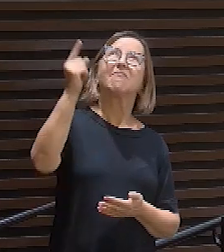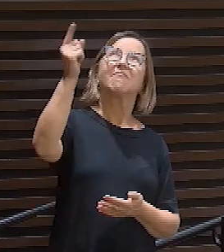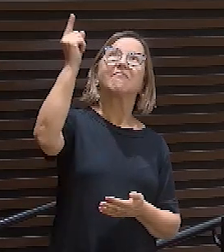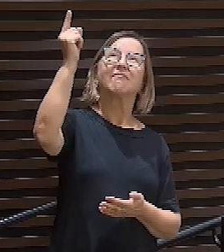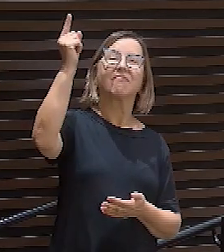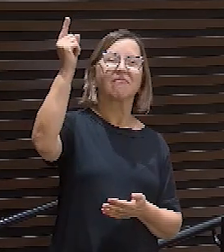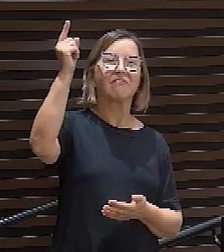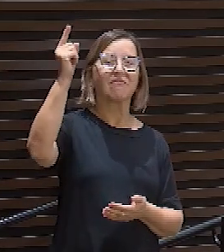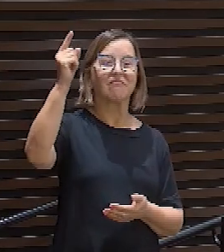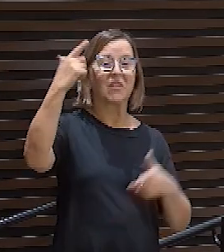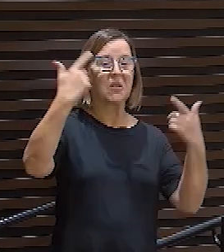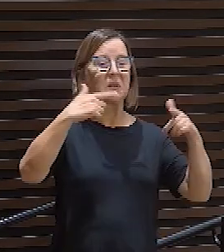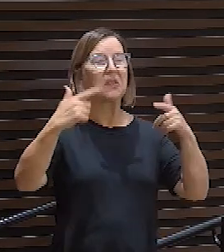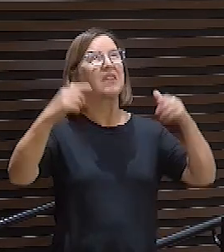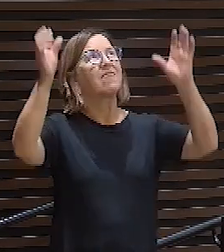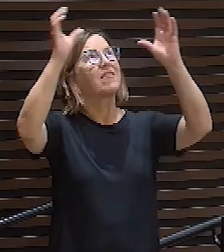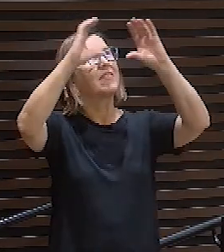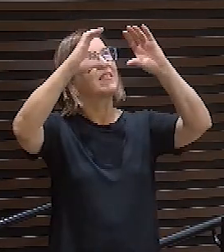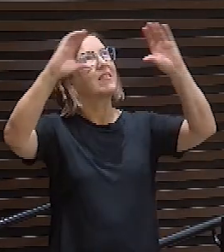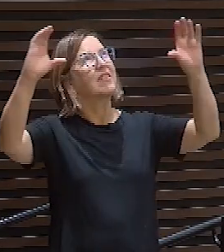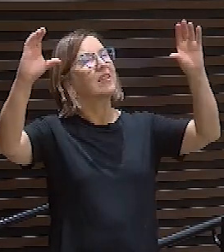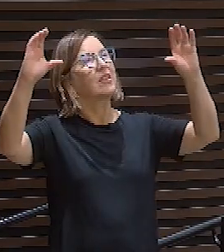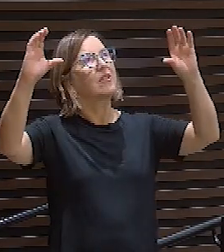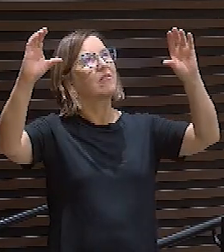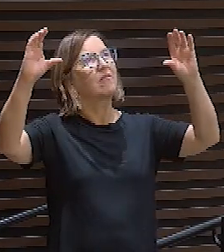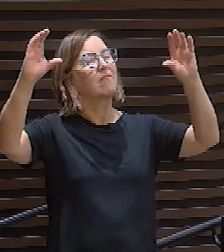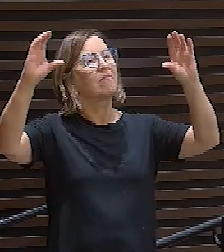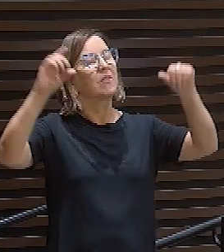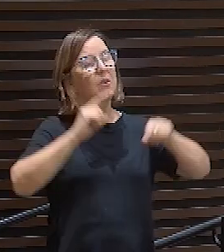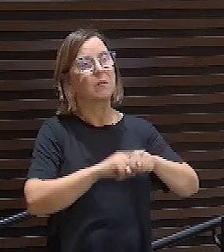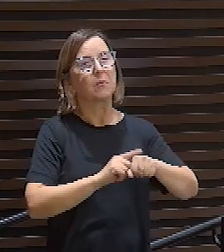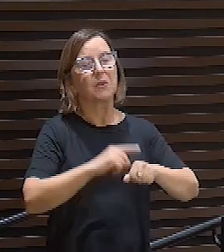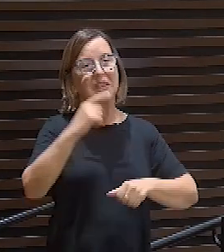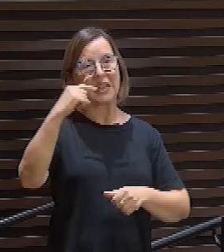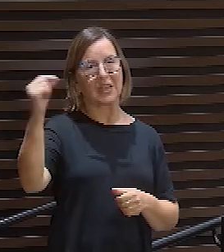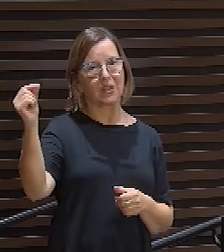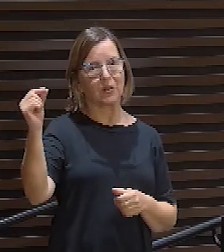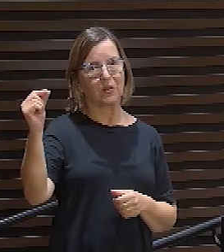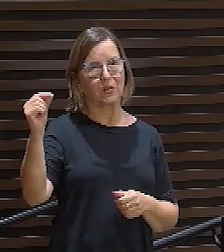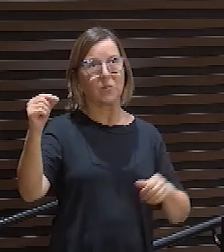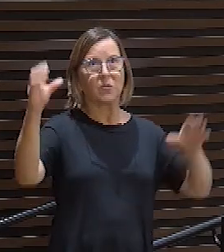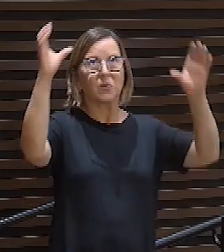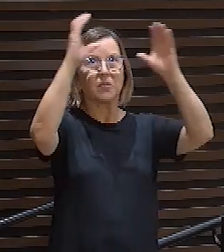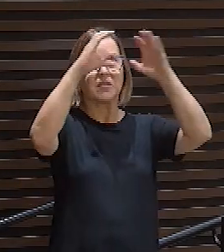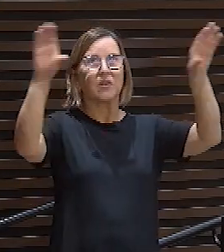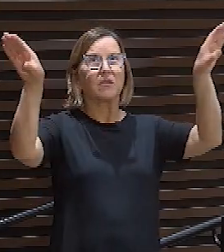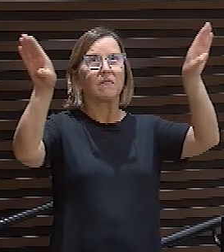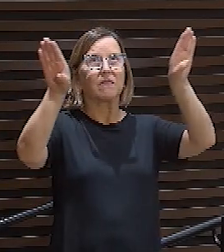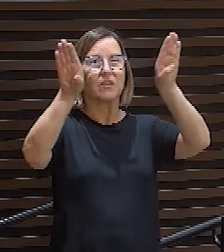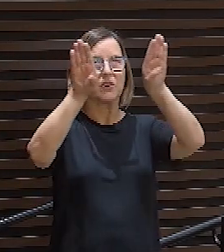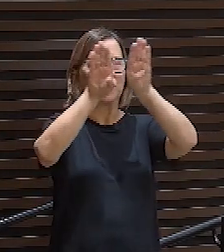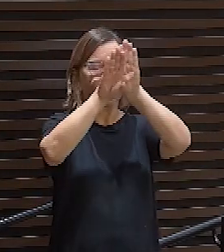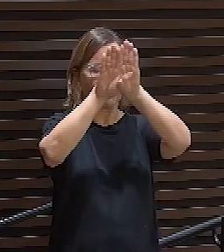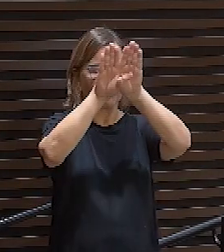lugares celestiais. E quando ele saiu, o céu se fechou atrás